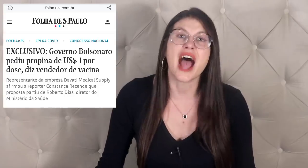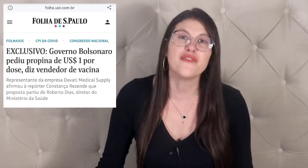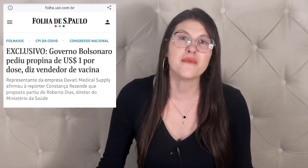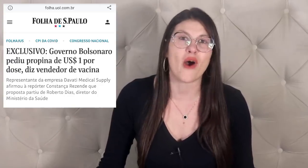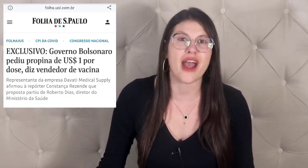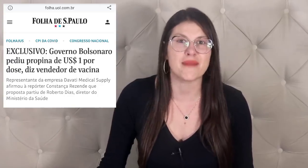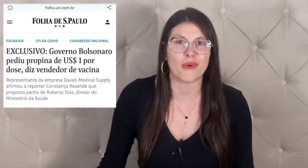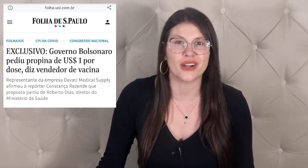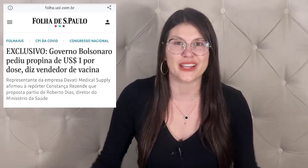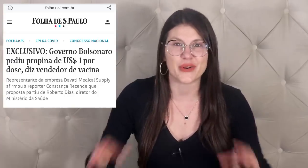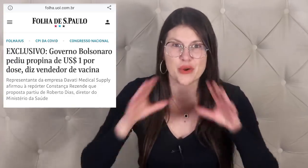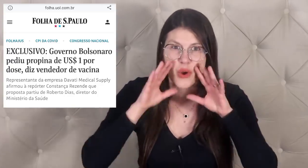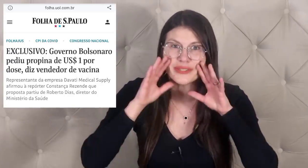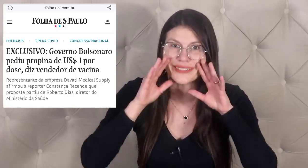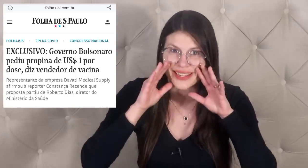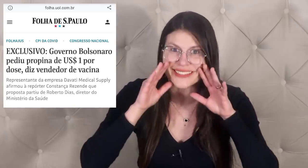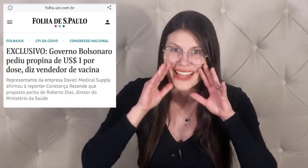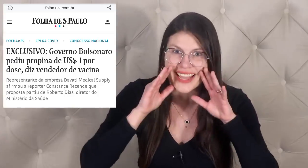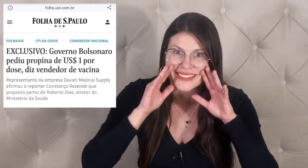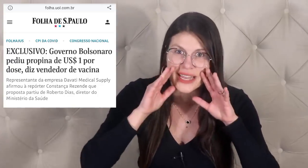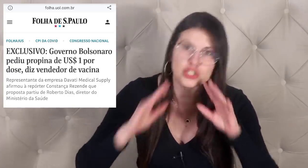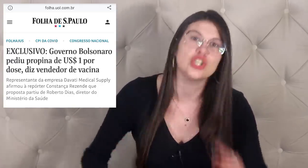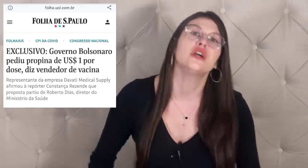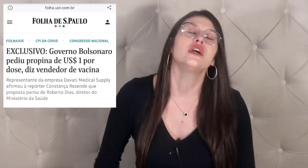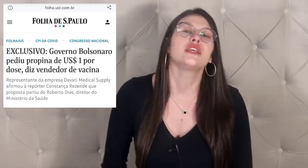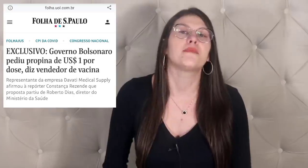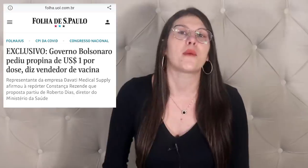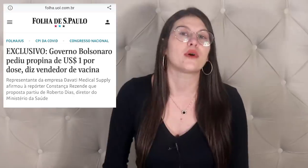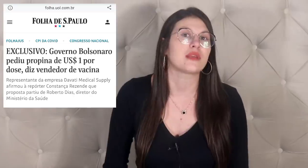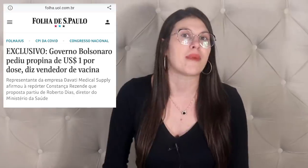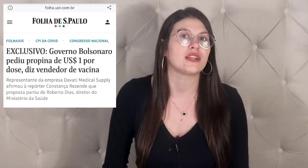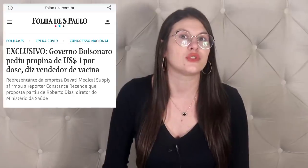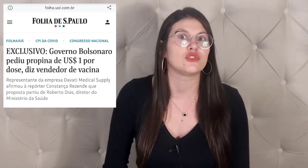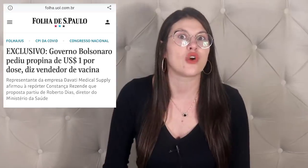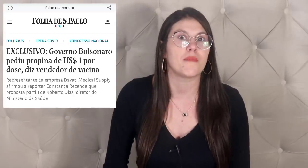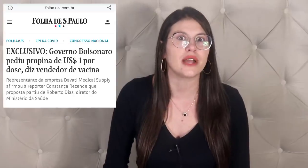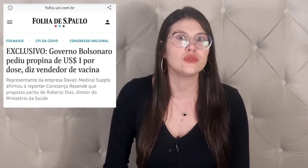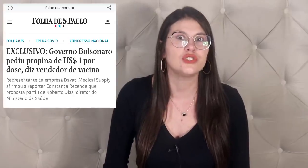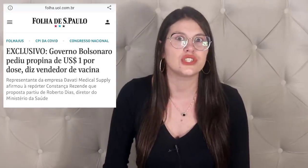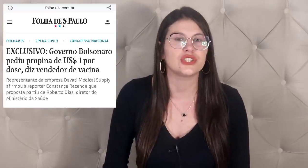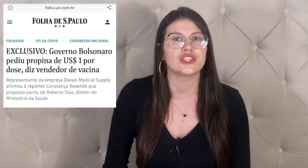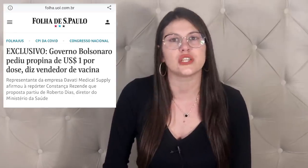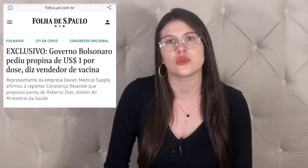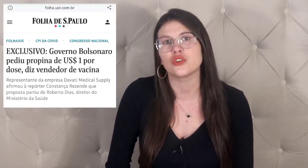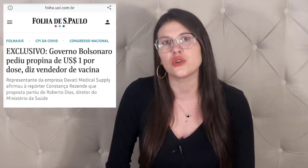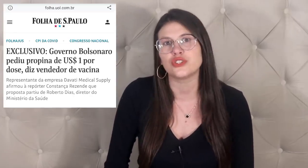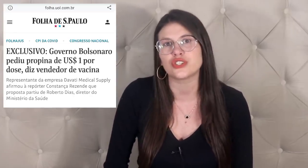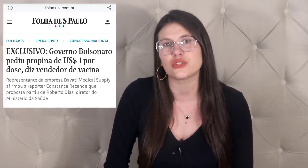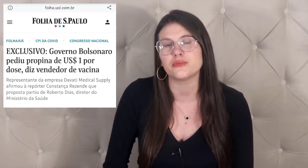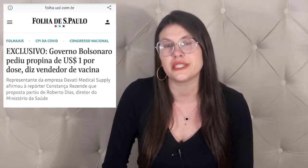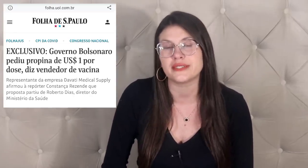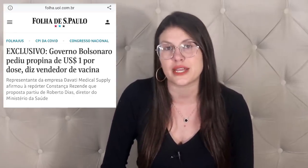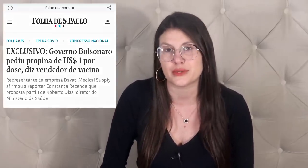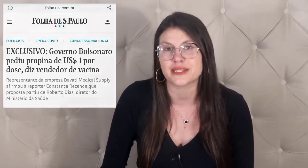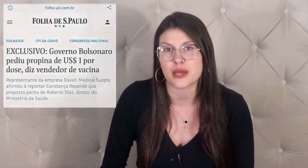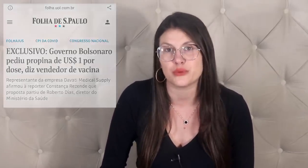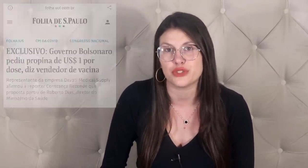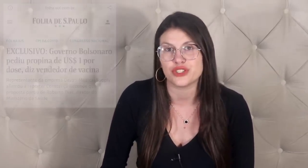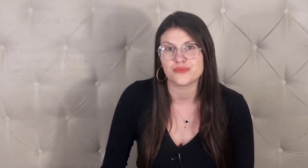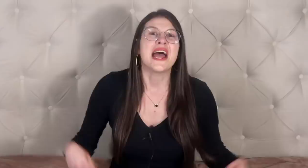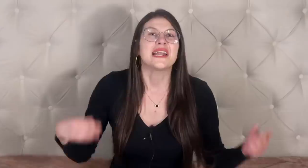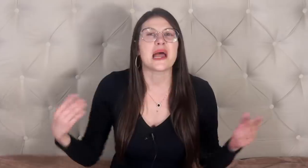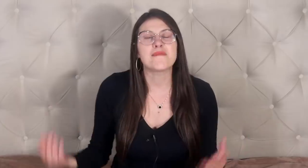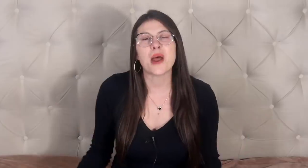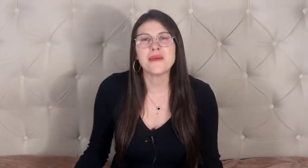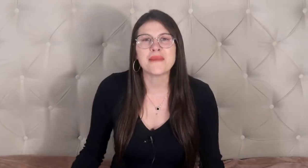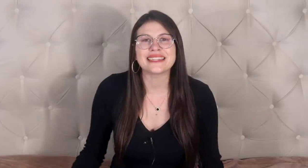VAT afirmou à repórter Constança Rezende que proposta partiu de Roberto Dias, diretor de logística do Ministério da